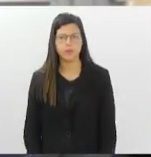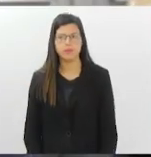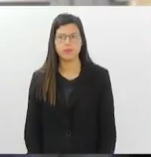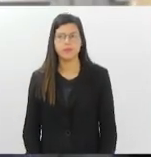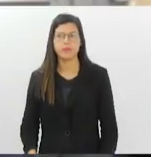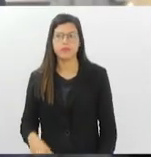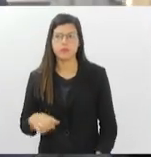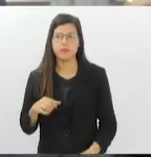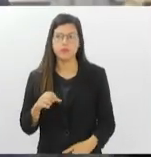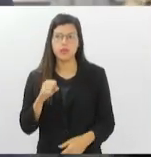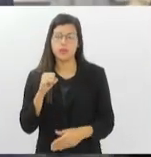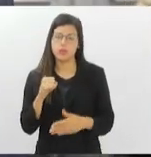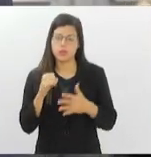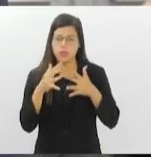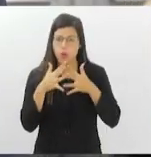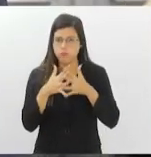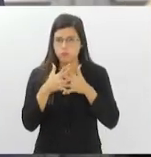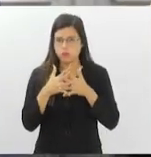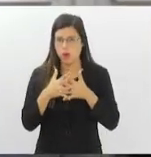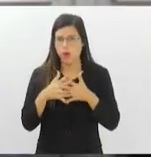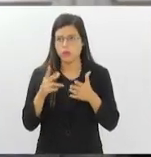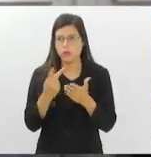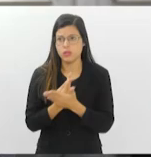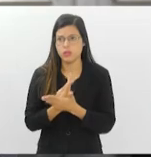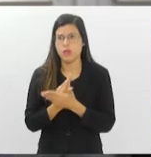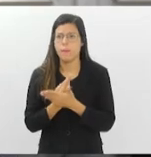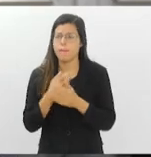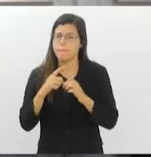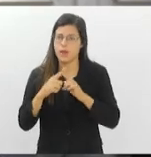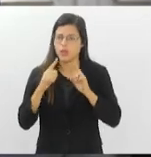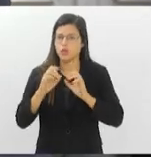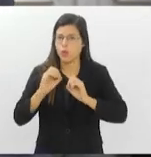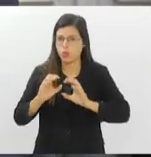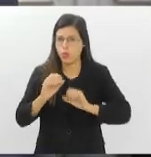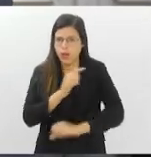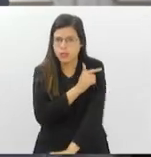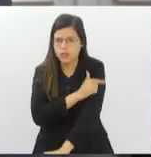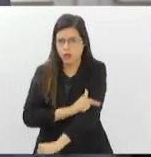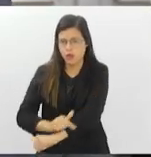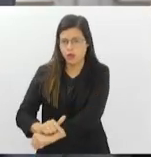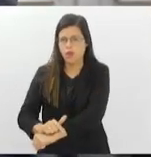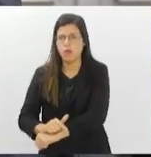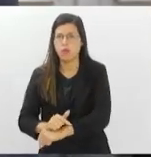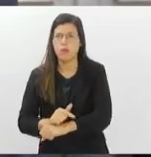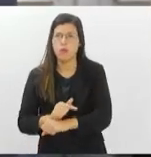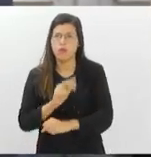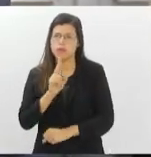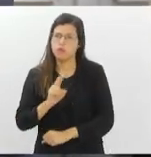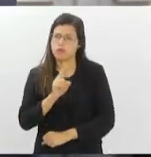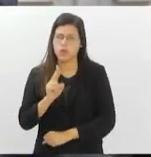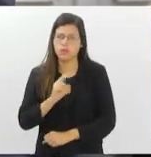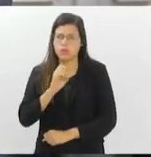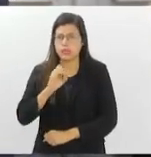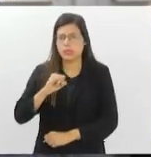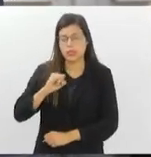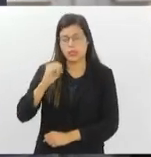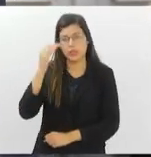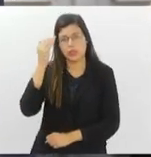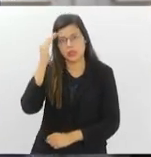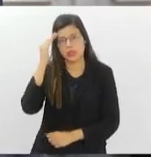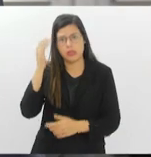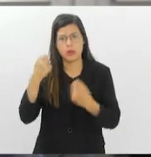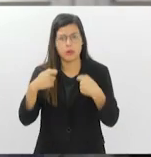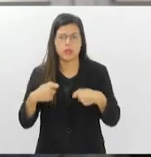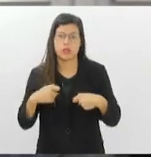necessário na medida da educação da usando os instrumentos se a gente entender que é mas a gente quer